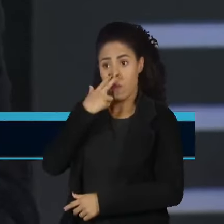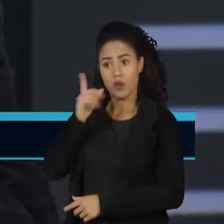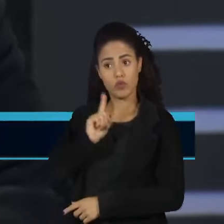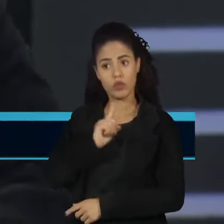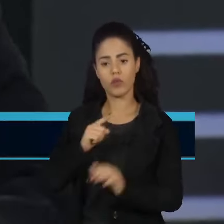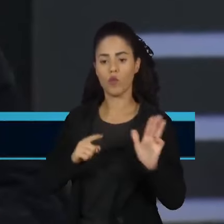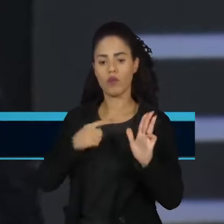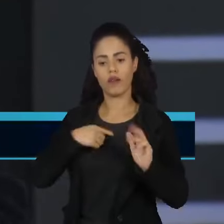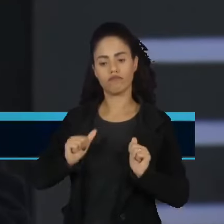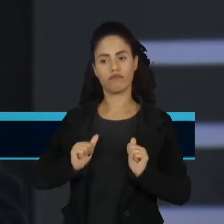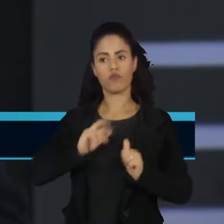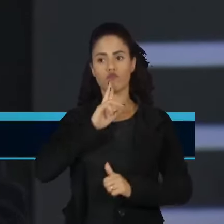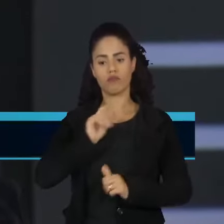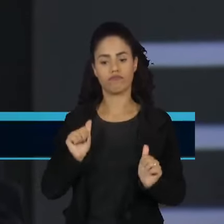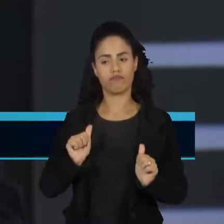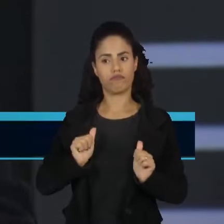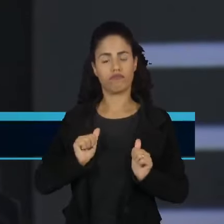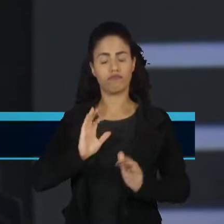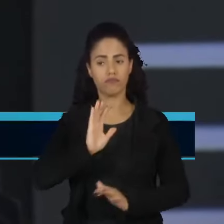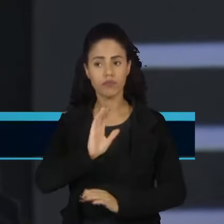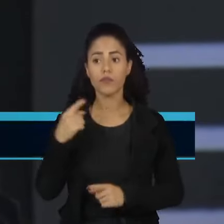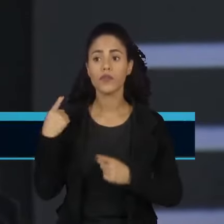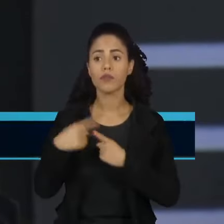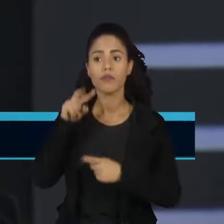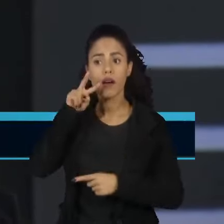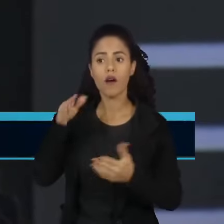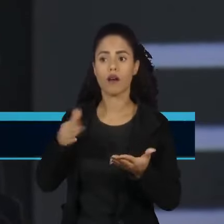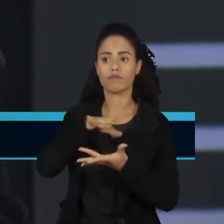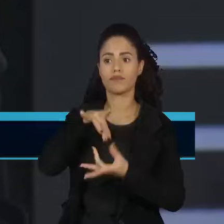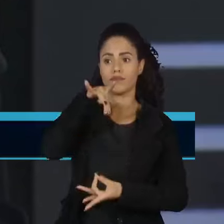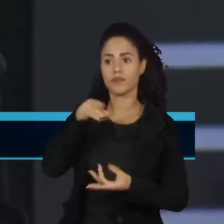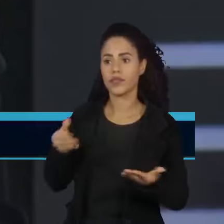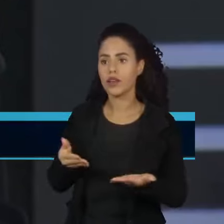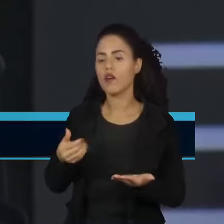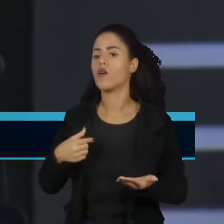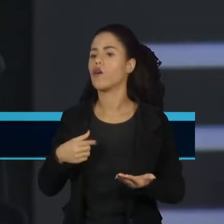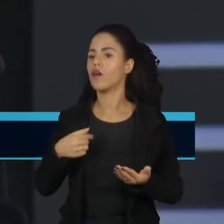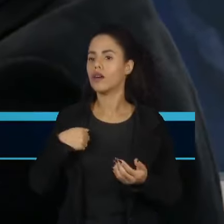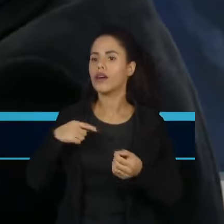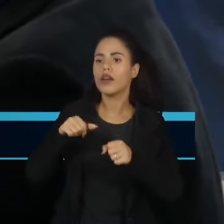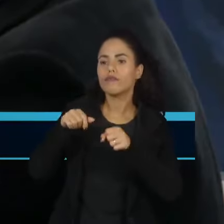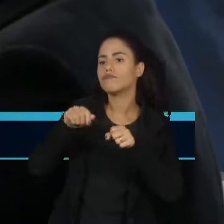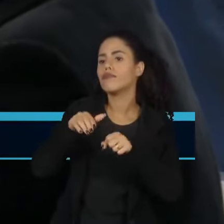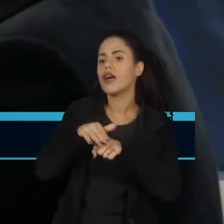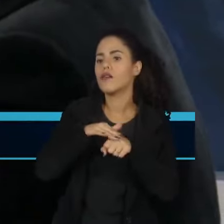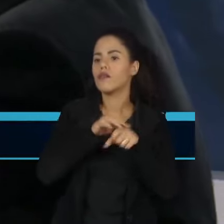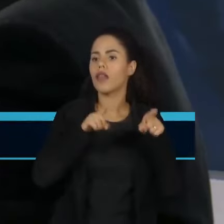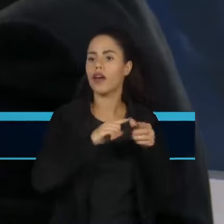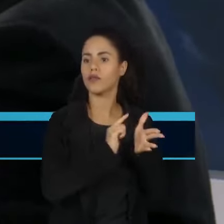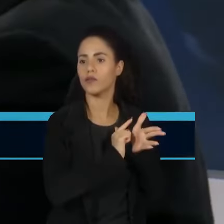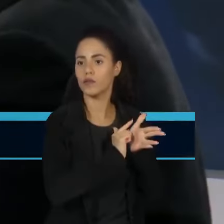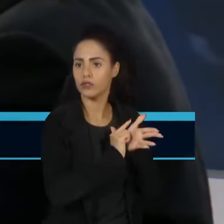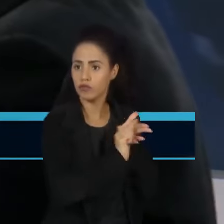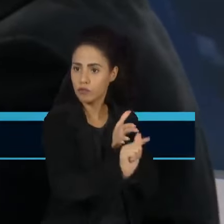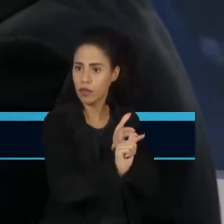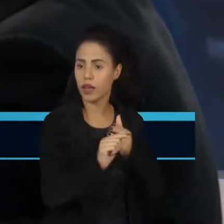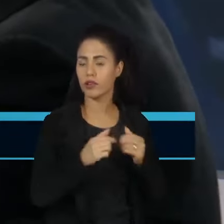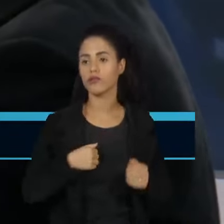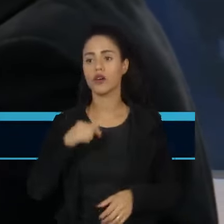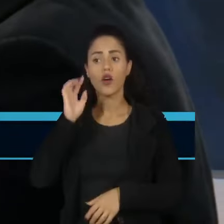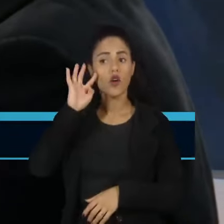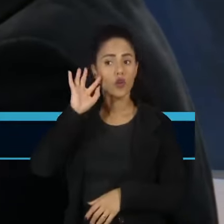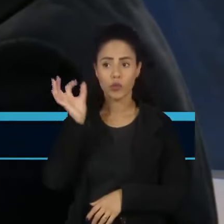Até então, veja, a diplomacia brasileira se meteu com assuntos do Oriente Médio, que ela não entende nada e